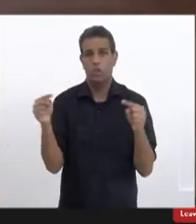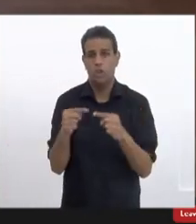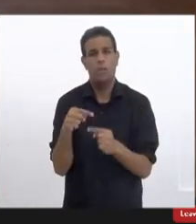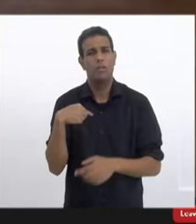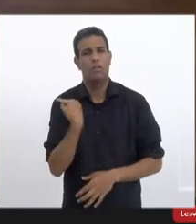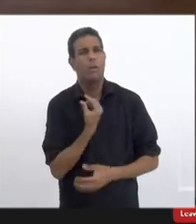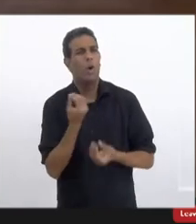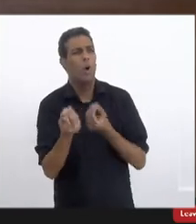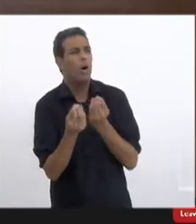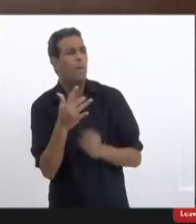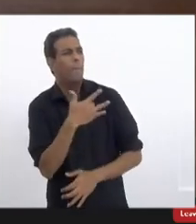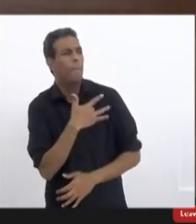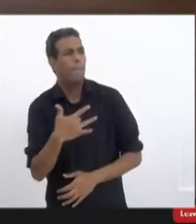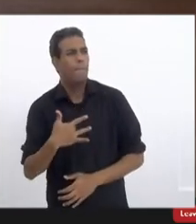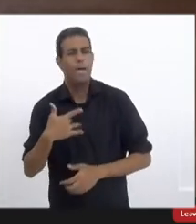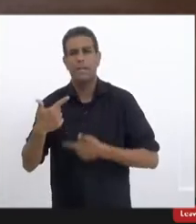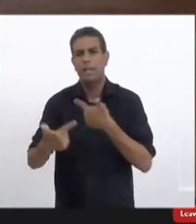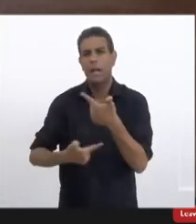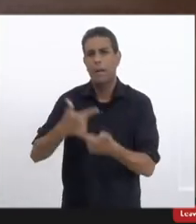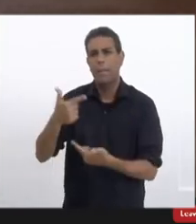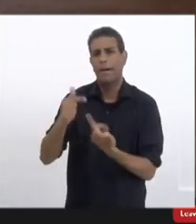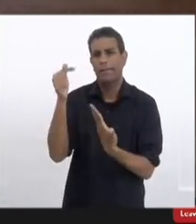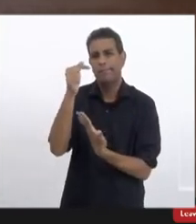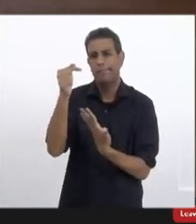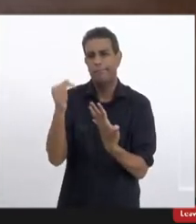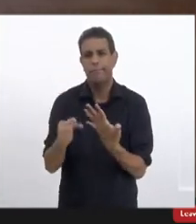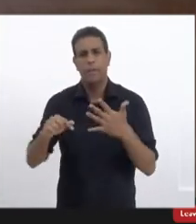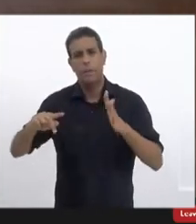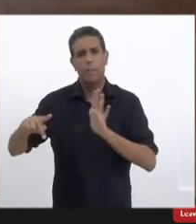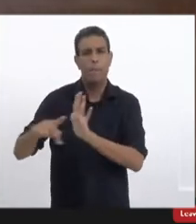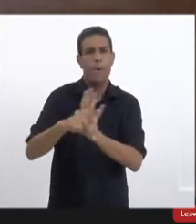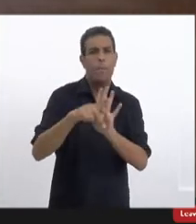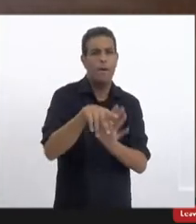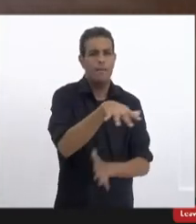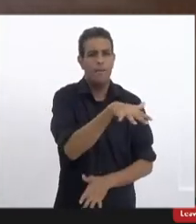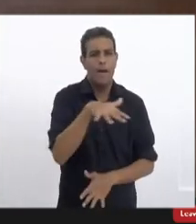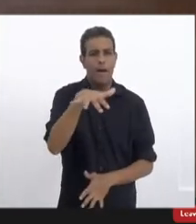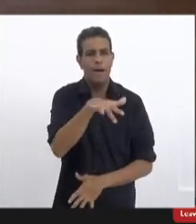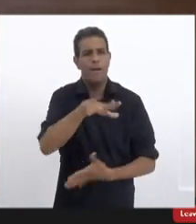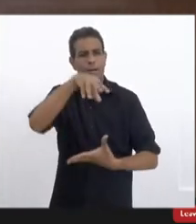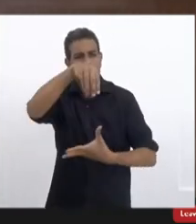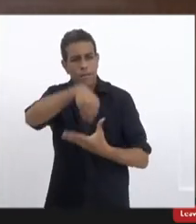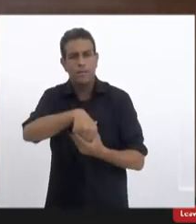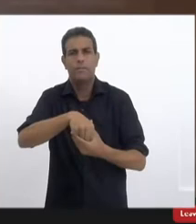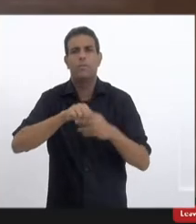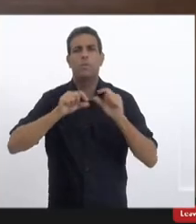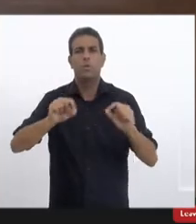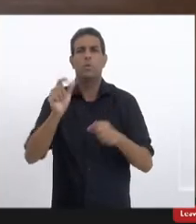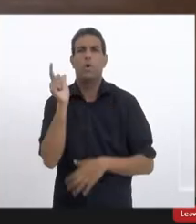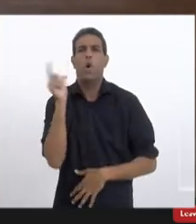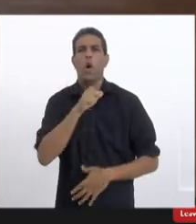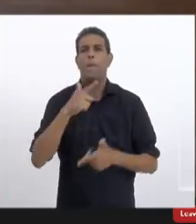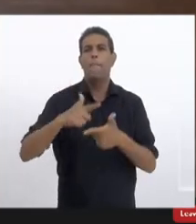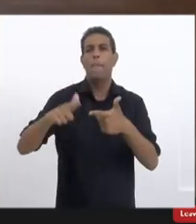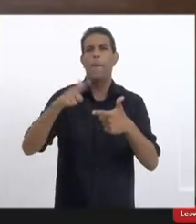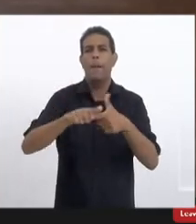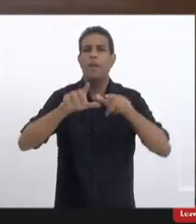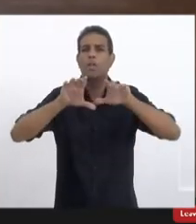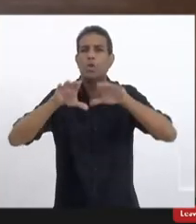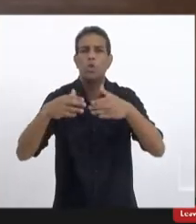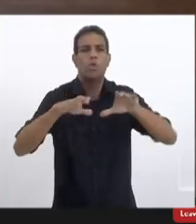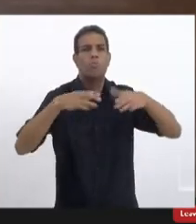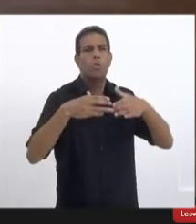como saúde, ela tem que ser tratada, essencialmente, no nosso ver, no ver da instituição, como problema de saúde